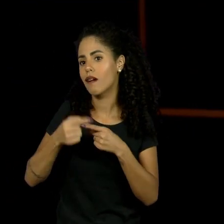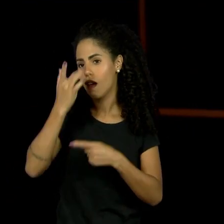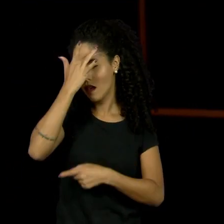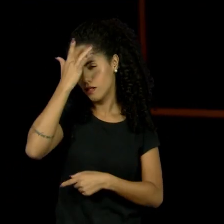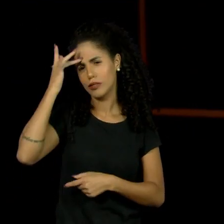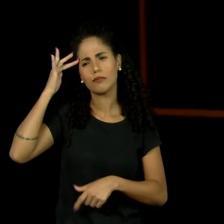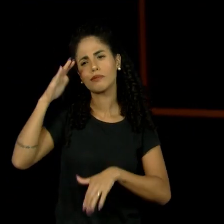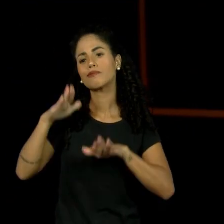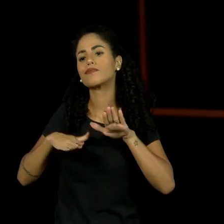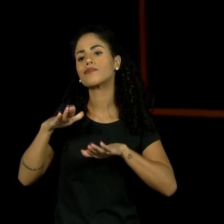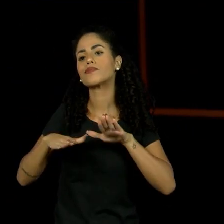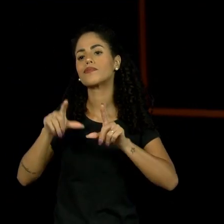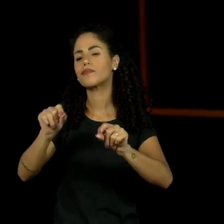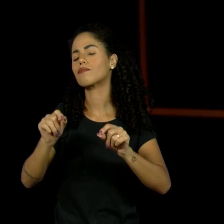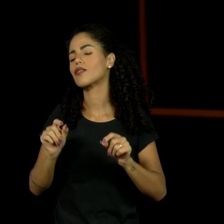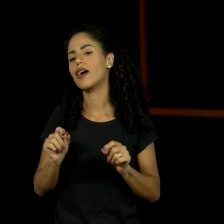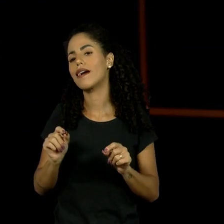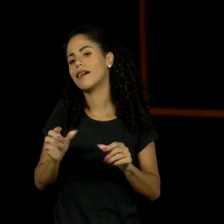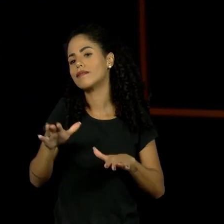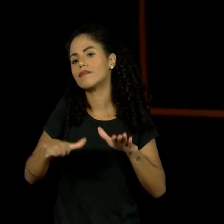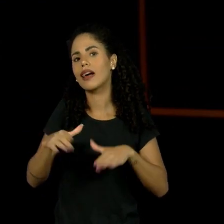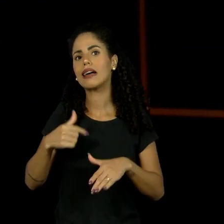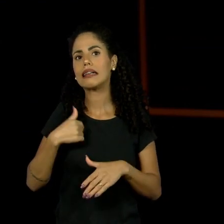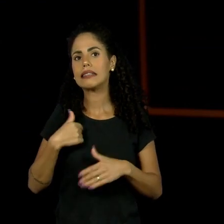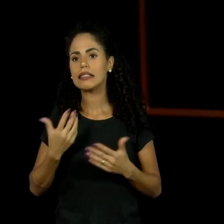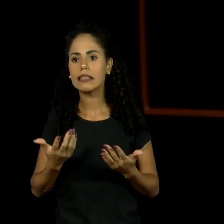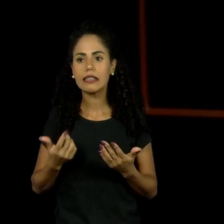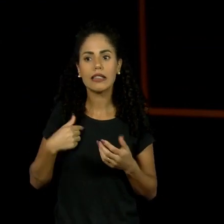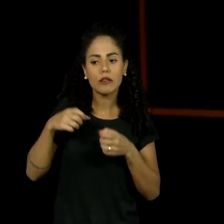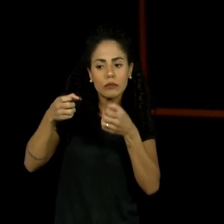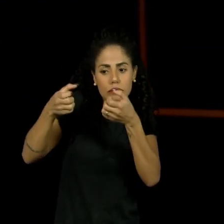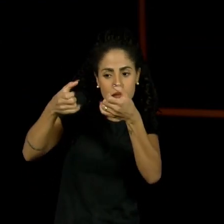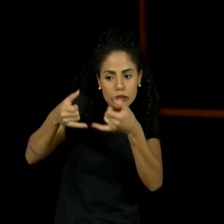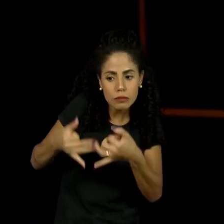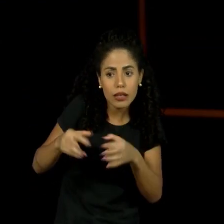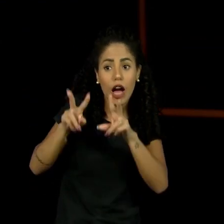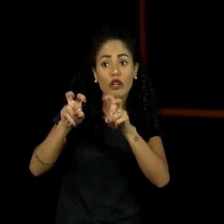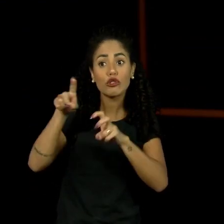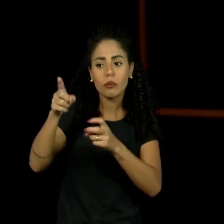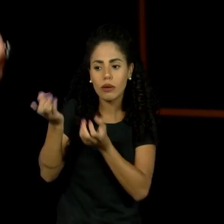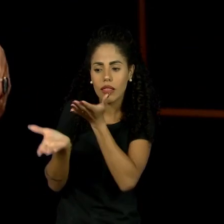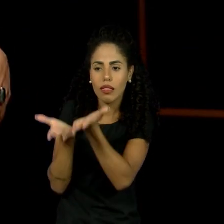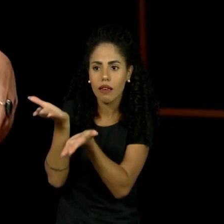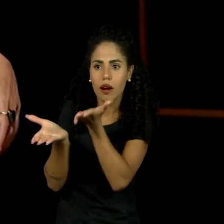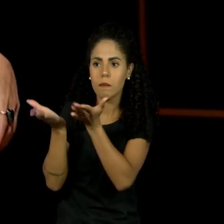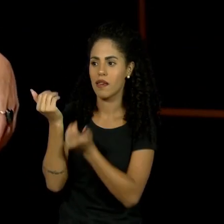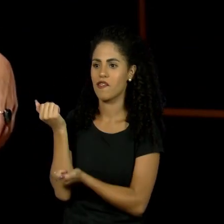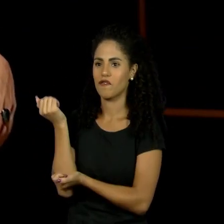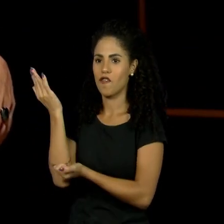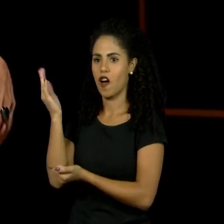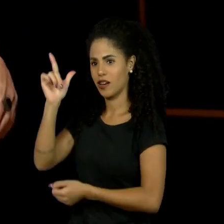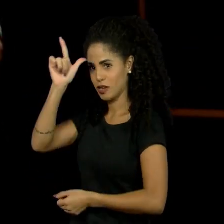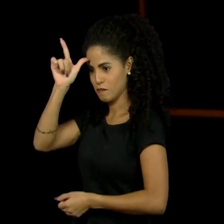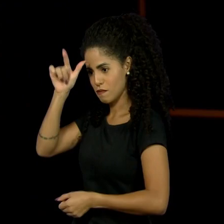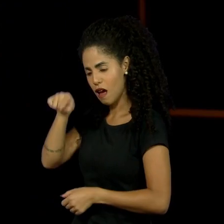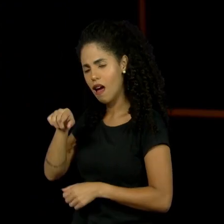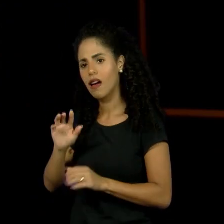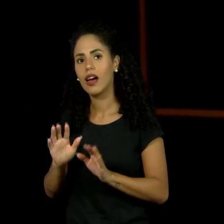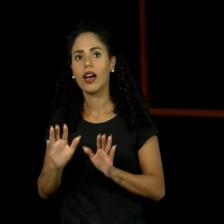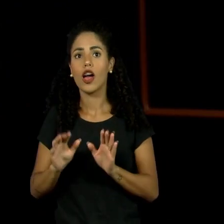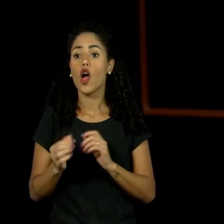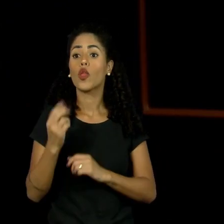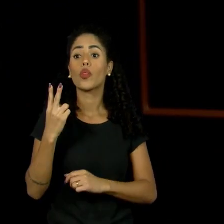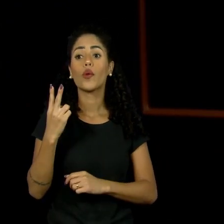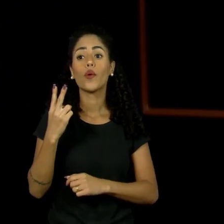às vezes tenho um pouco de reticências de contar essa história do Body Talk, porque a pessoa pensa, então uma sessão de Body Talk é milagrosa. Foram